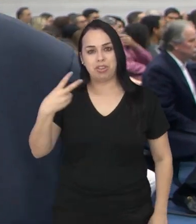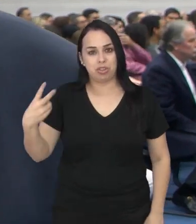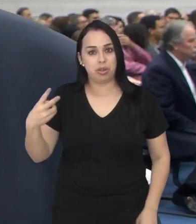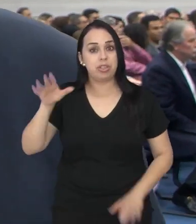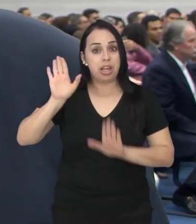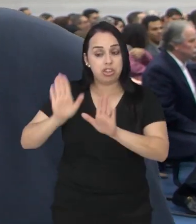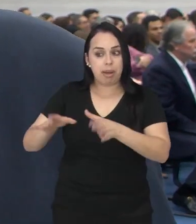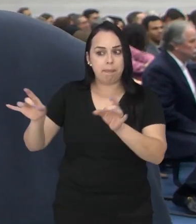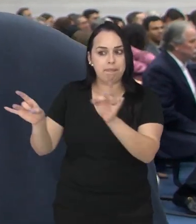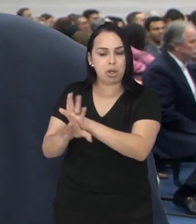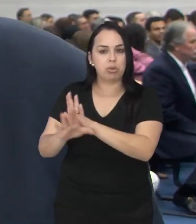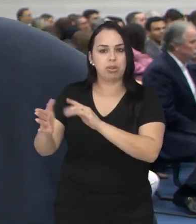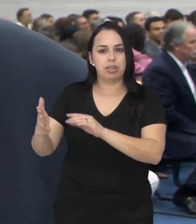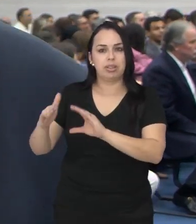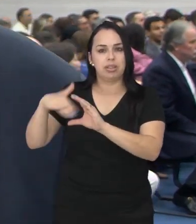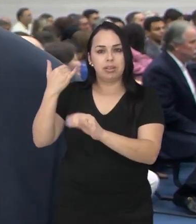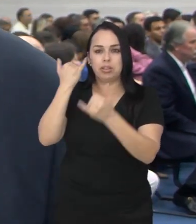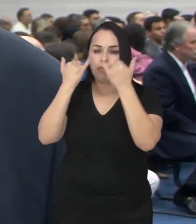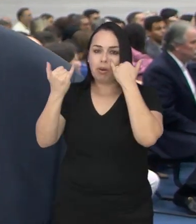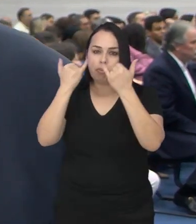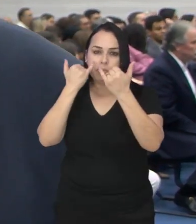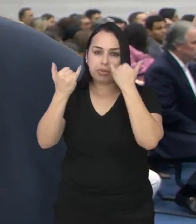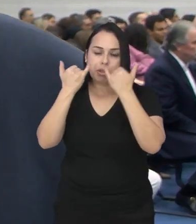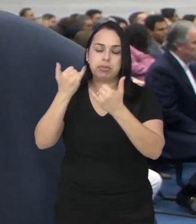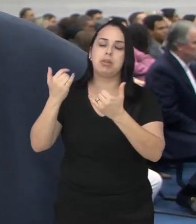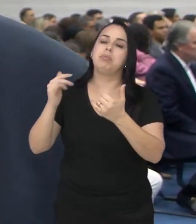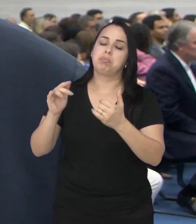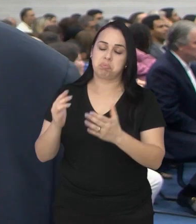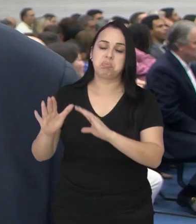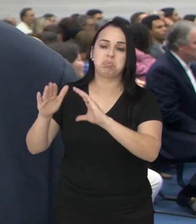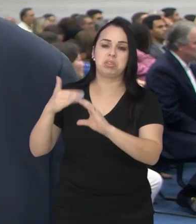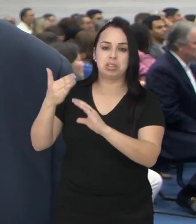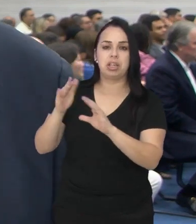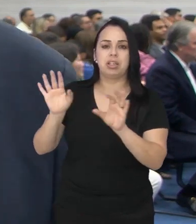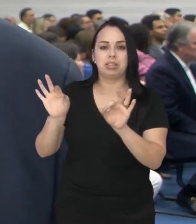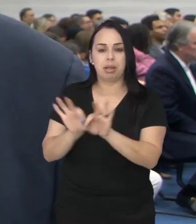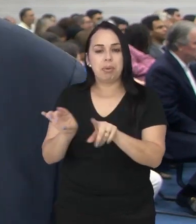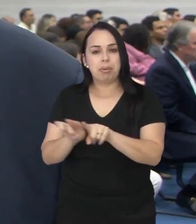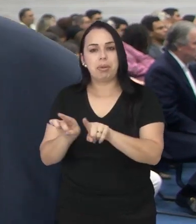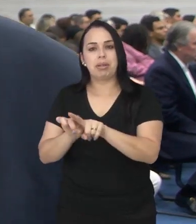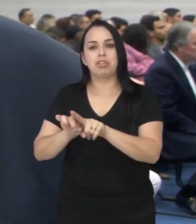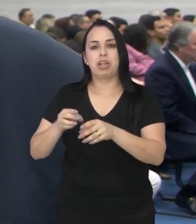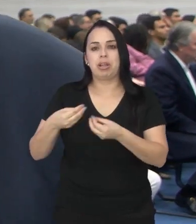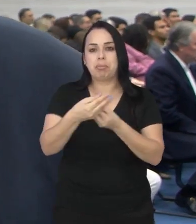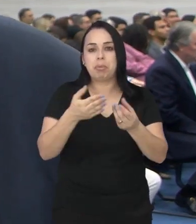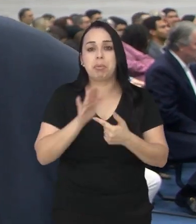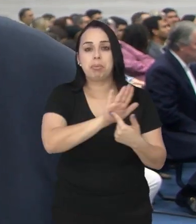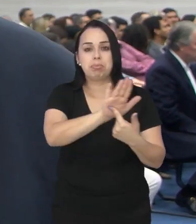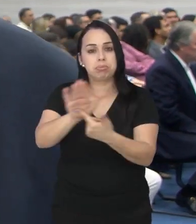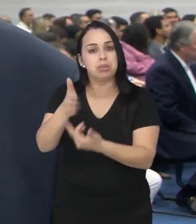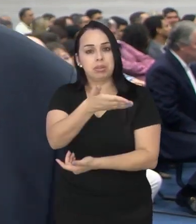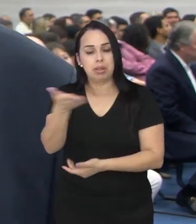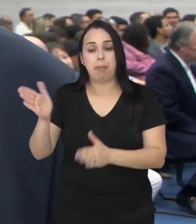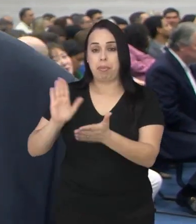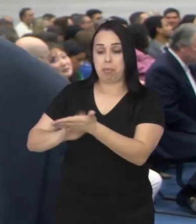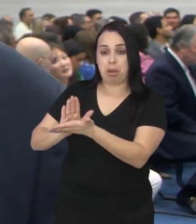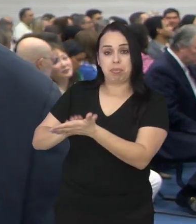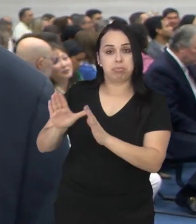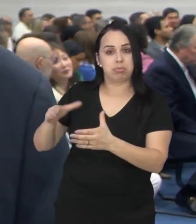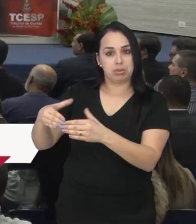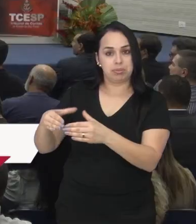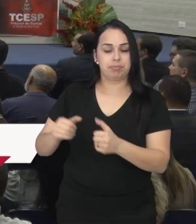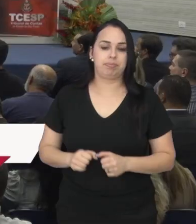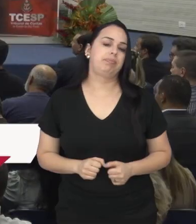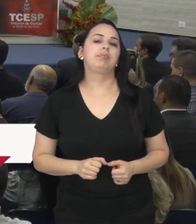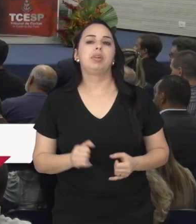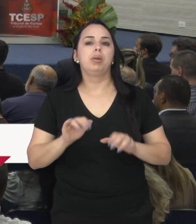Tribunal já com todo o seu esforço, já o seu trabalho de levantamento de dados e informações, já está colocando à disposição dos gestores públicos. Então, parabéns ao Tribunal de